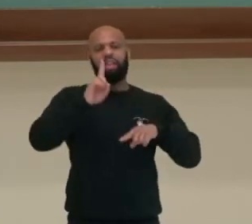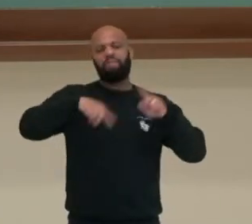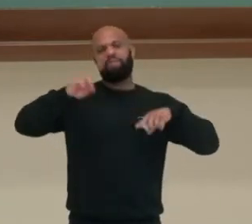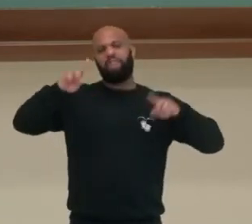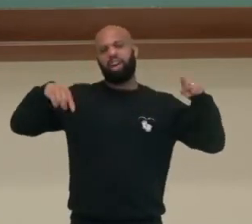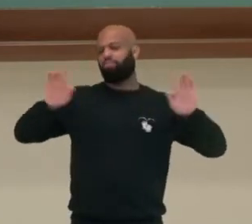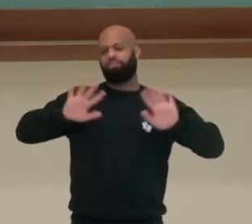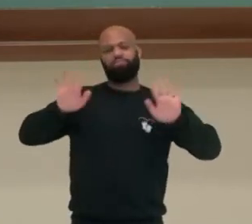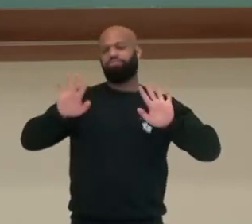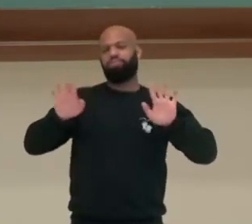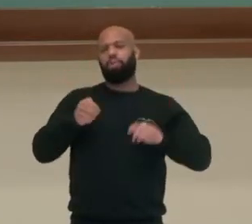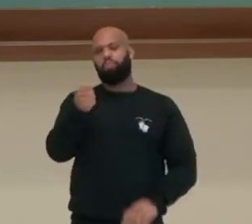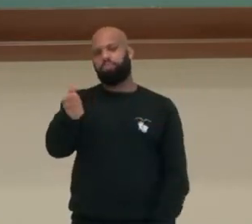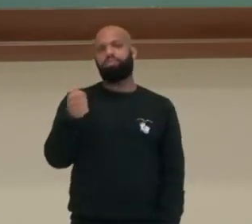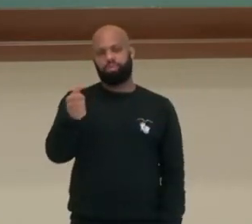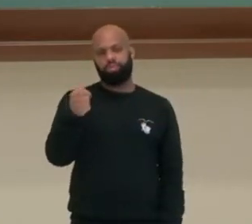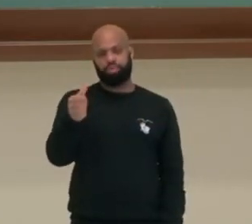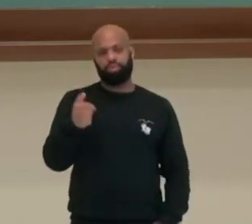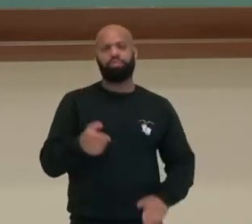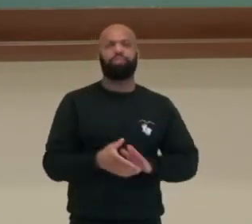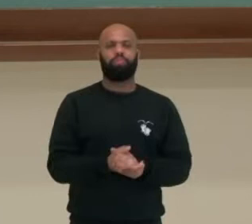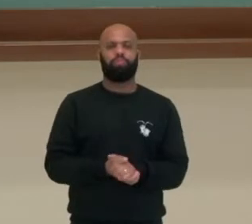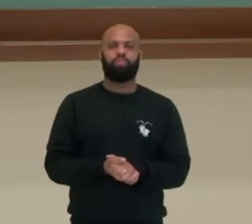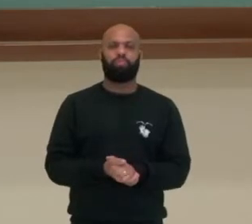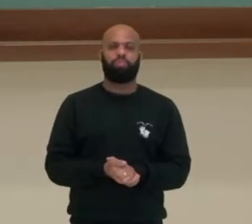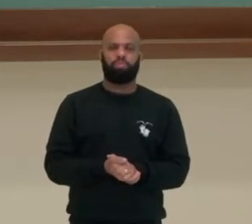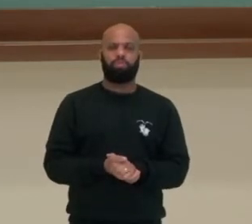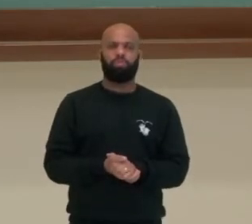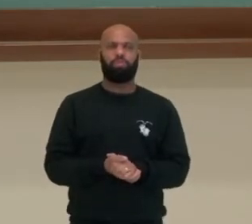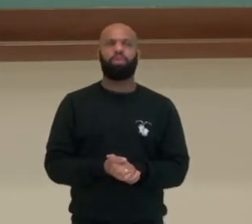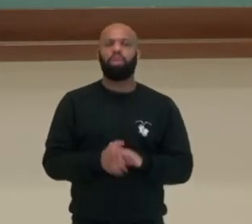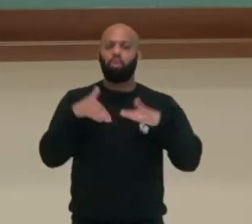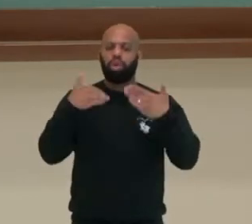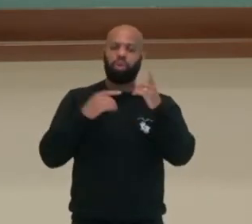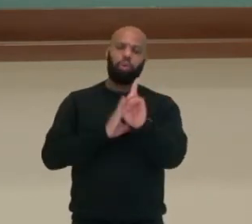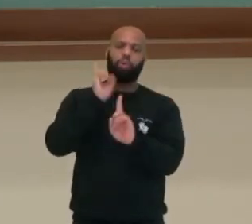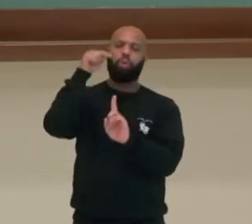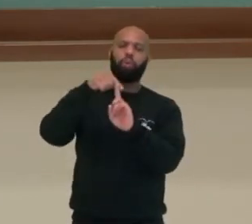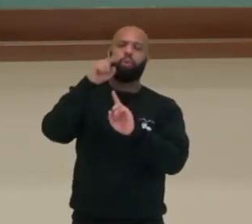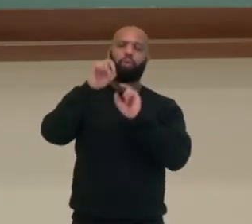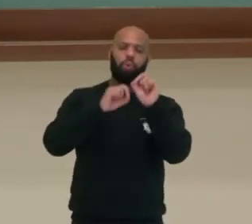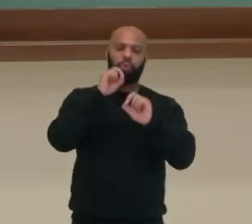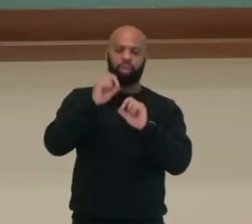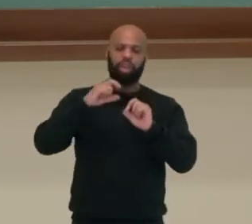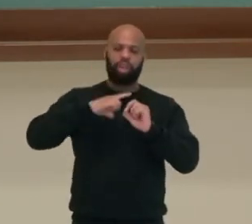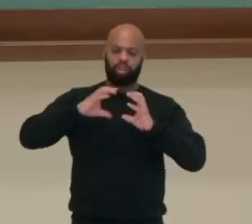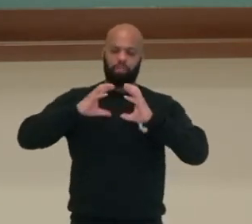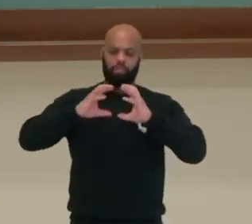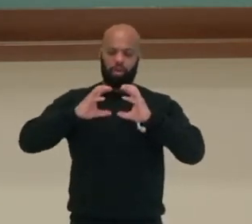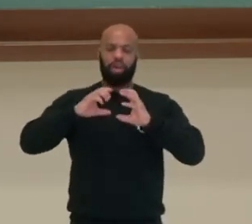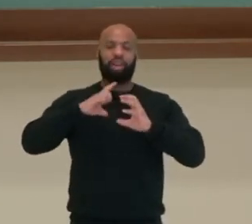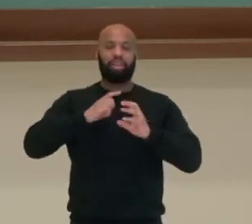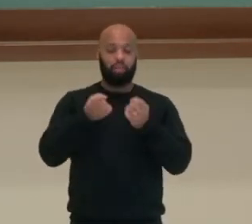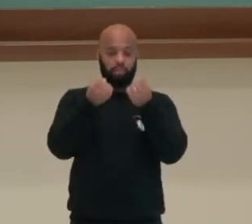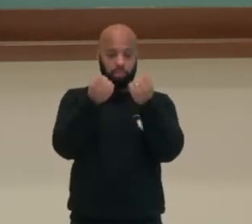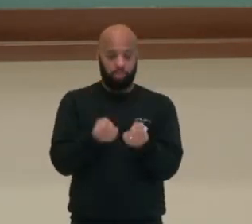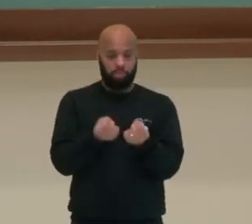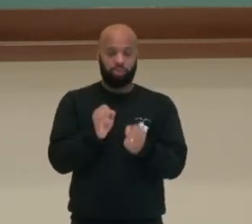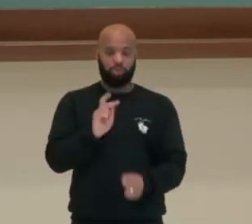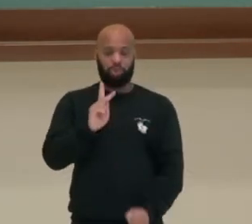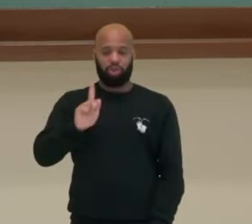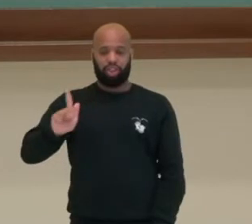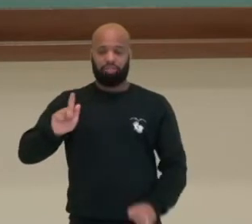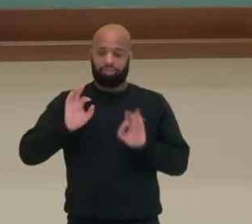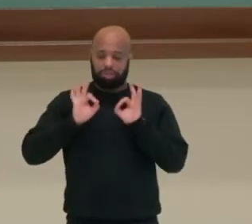muita diferença de uma loja para outra, tá? A ideia é que as bolas tenham um peso, tá, para